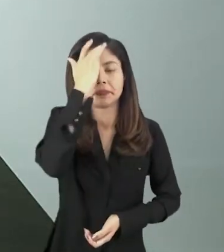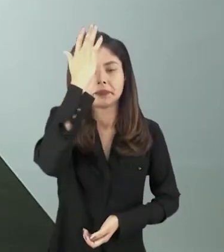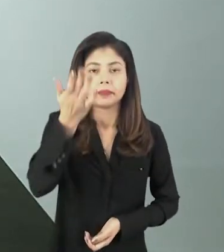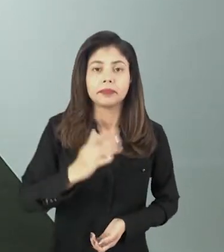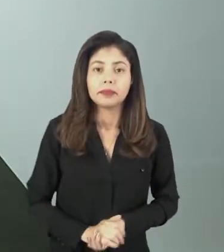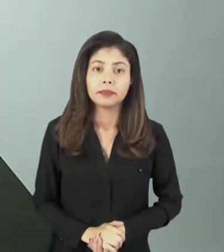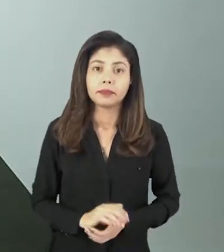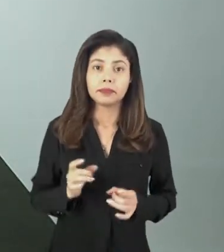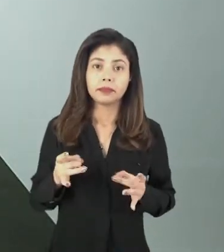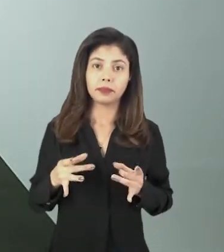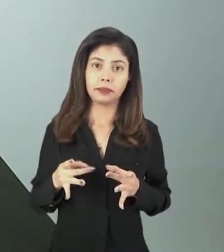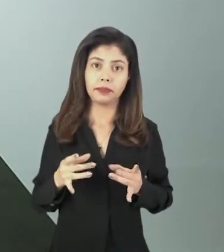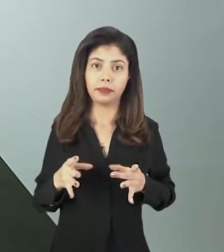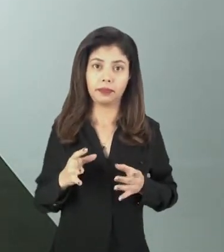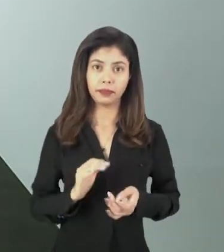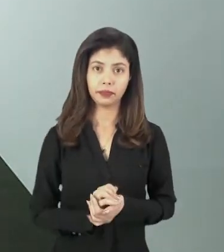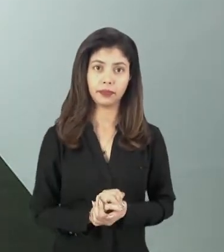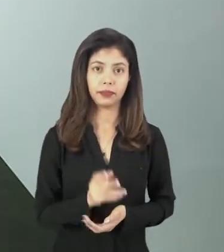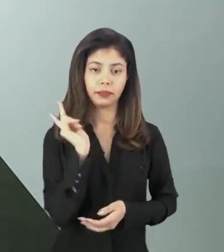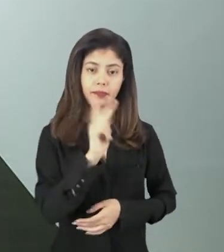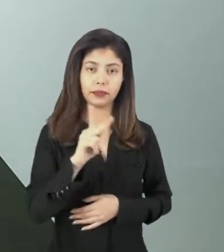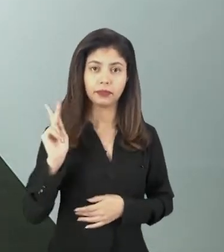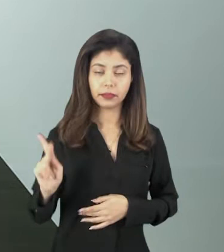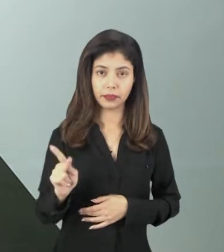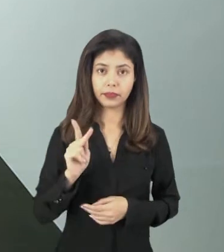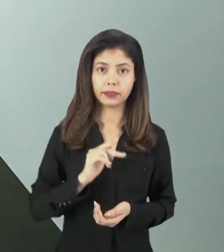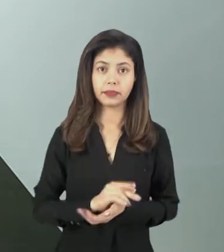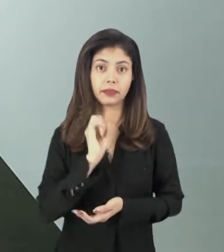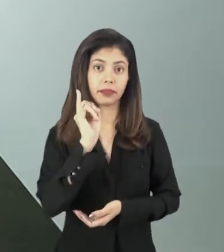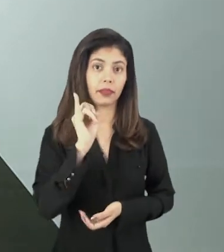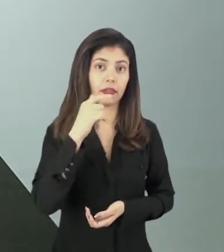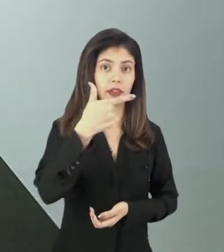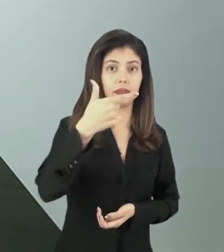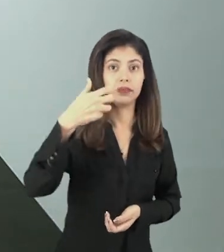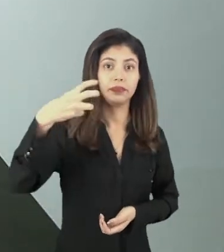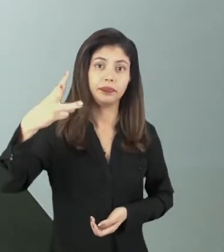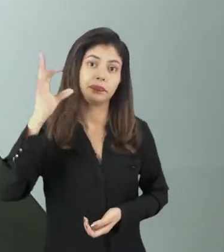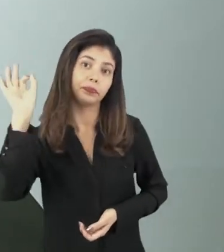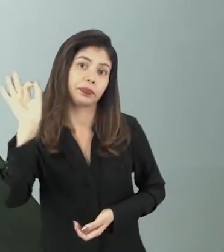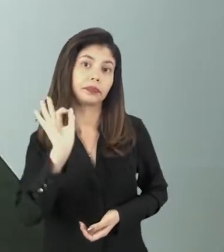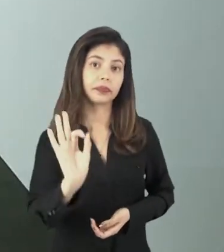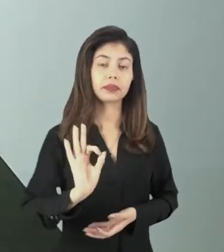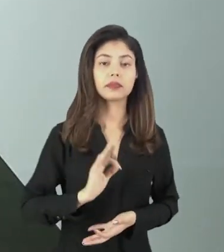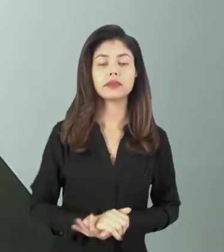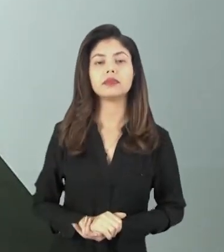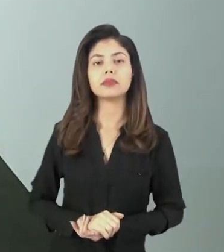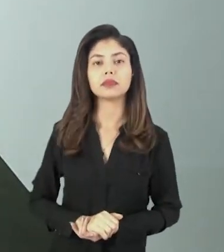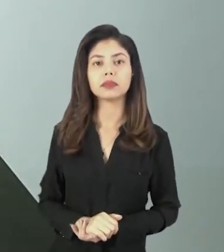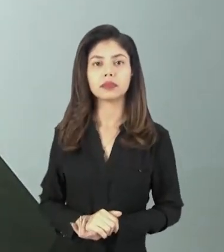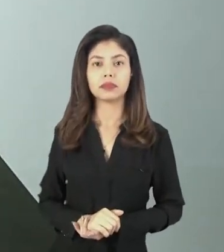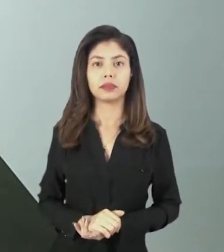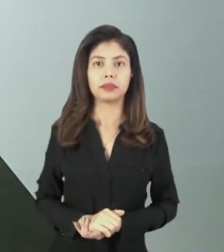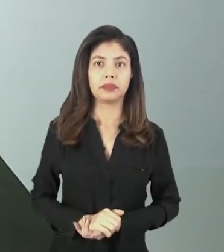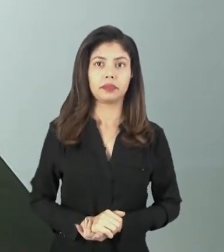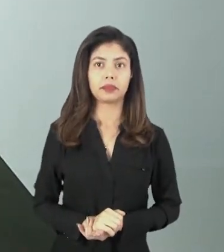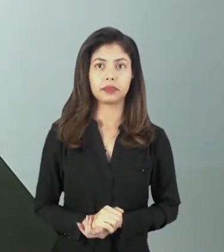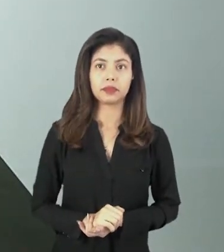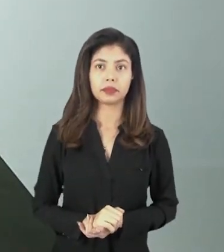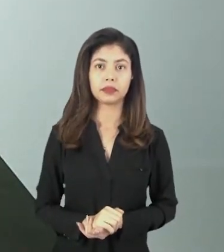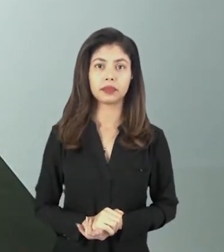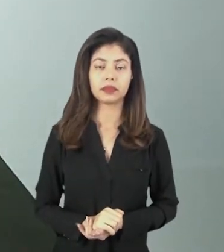bem fácil com essa dica professora e se eu tiver 23 por centro vamos lá há